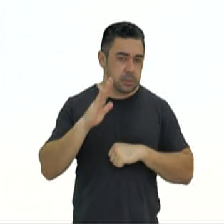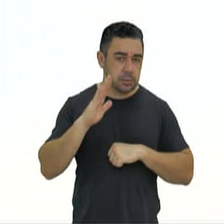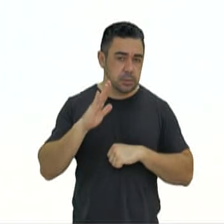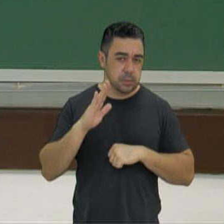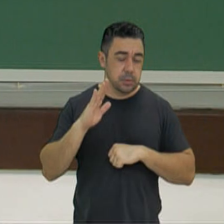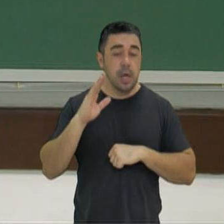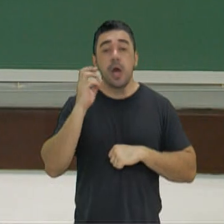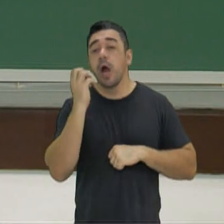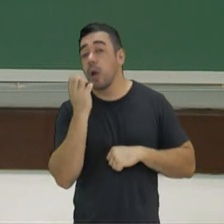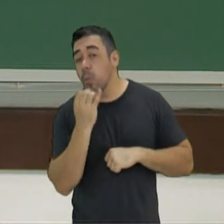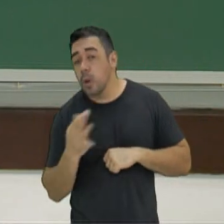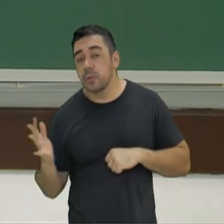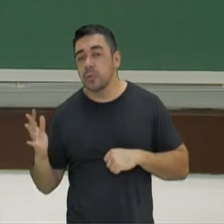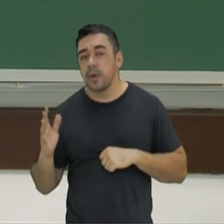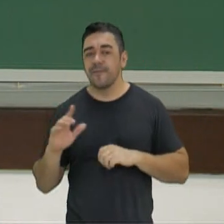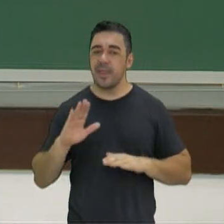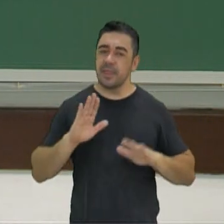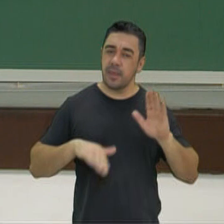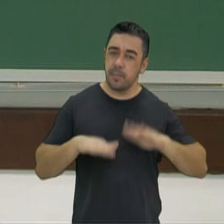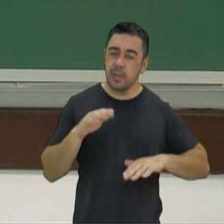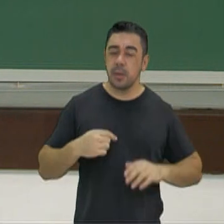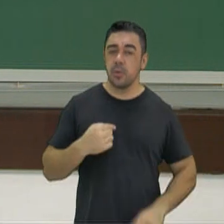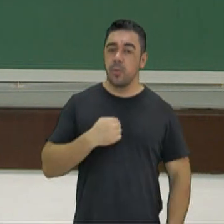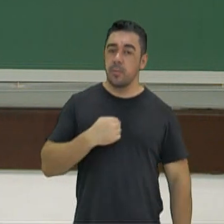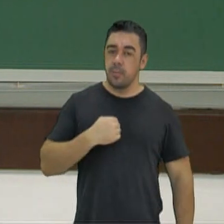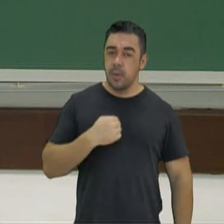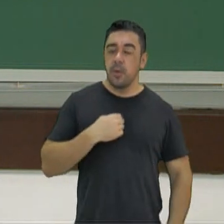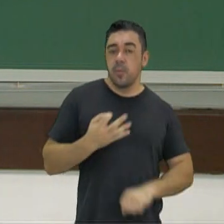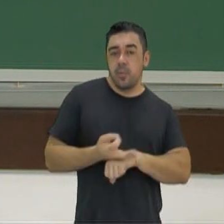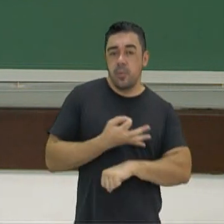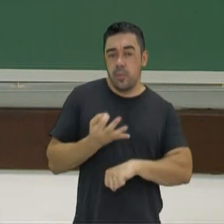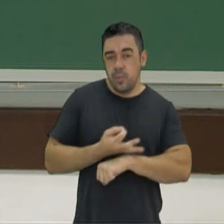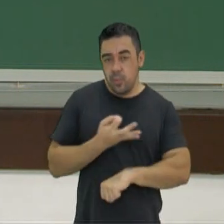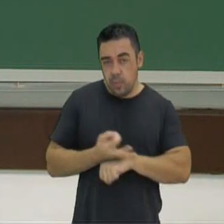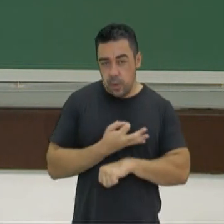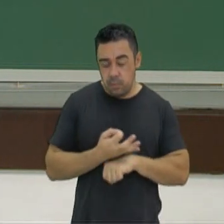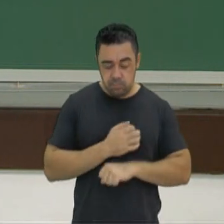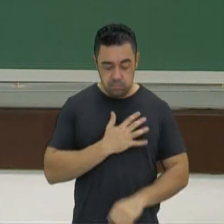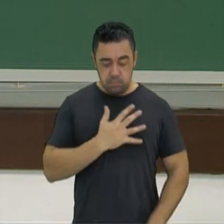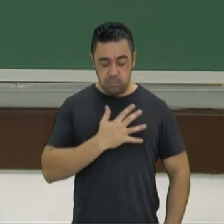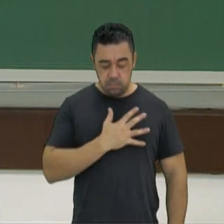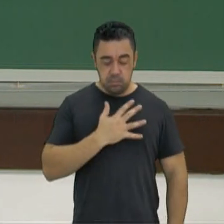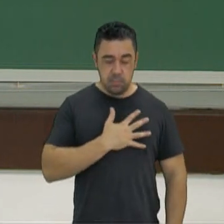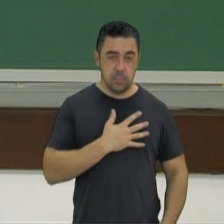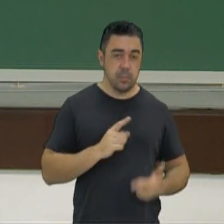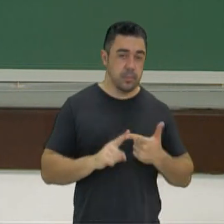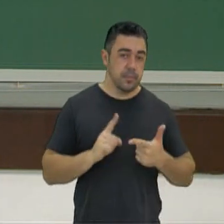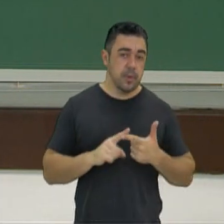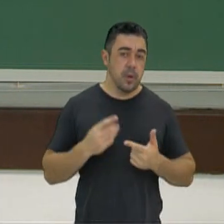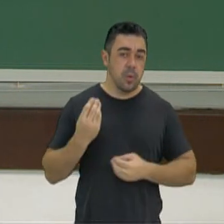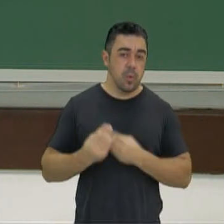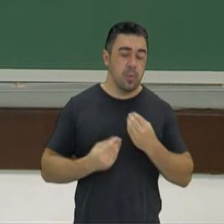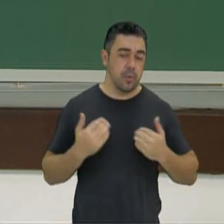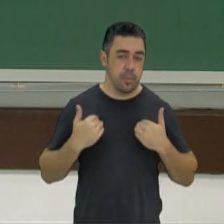Isso vai depender da minha capacidade cardiorrespiratória, vai depender do meu condicionamento